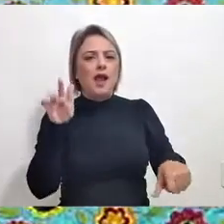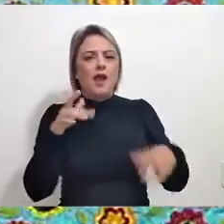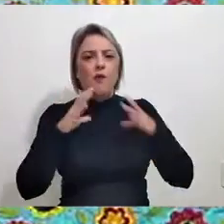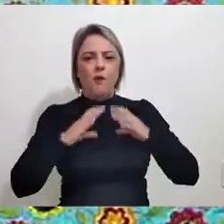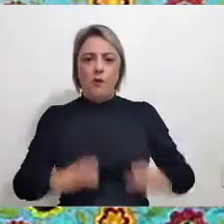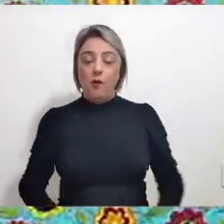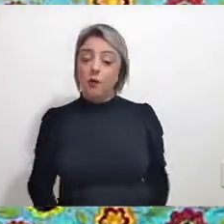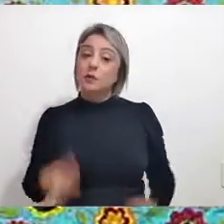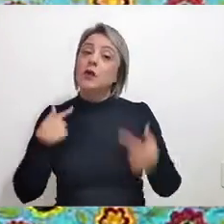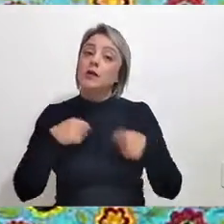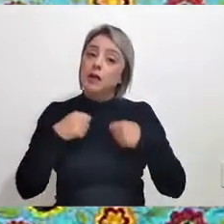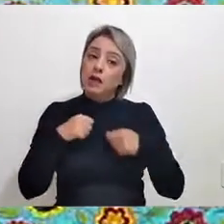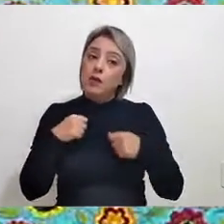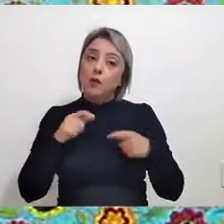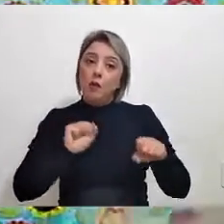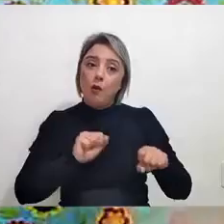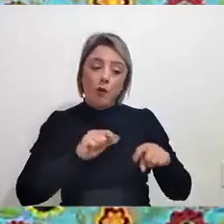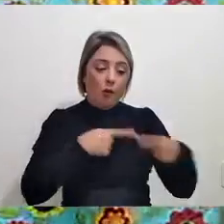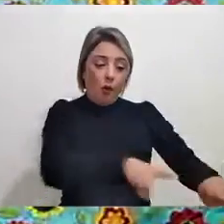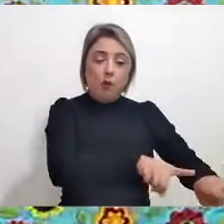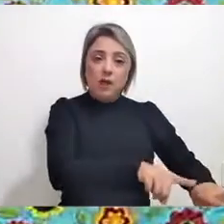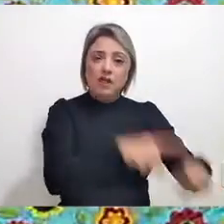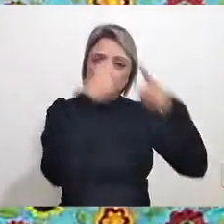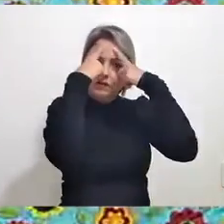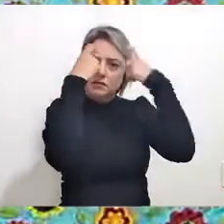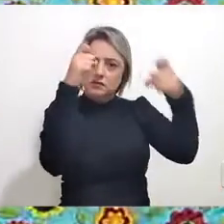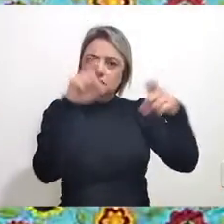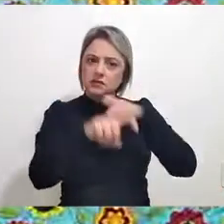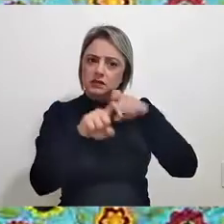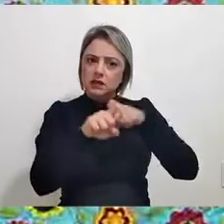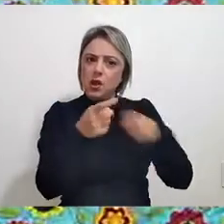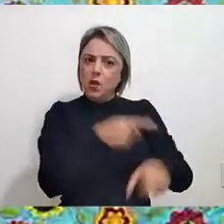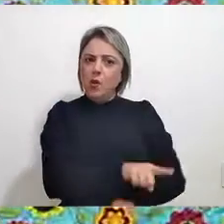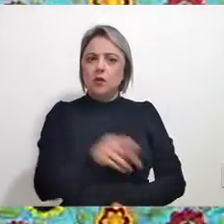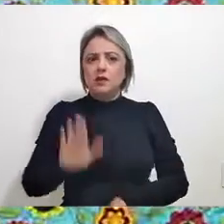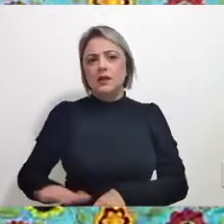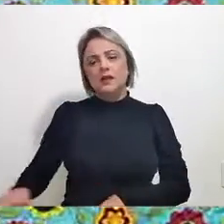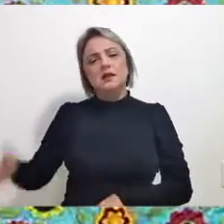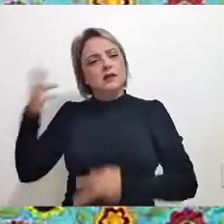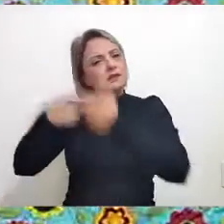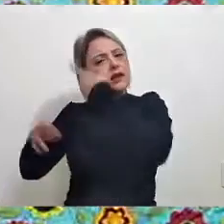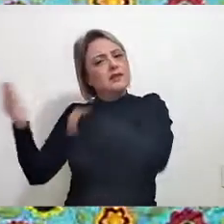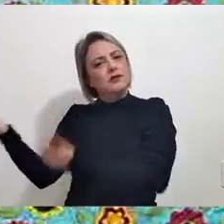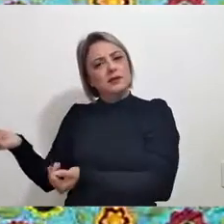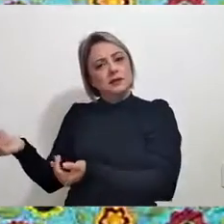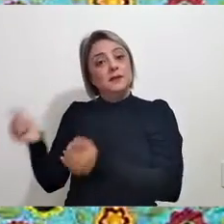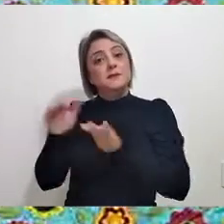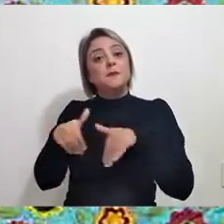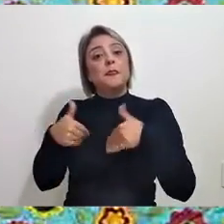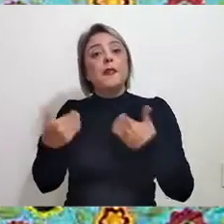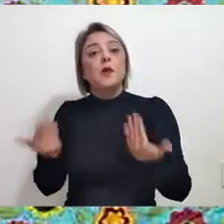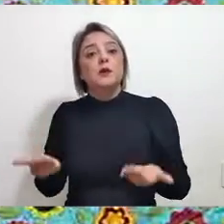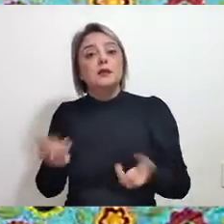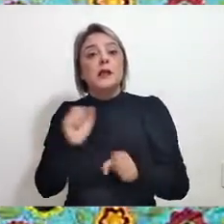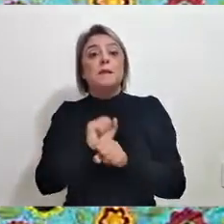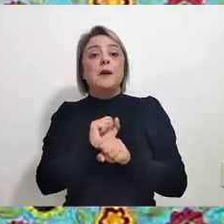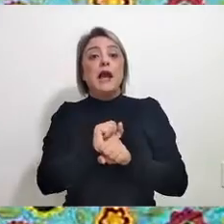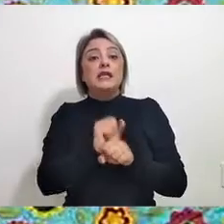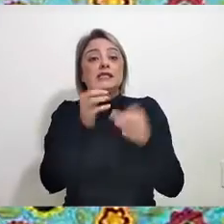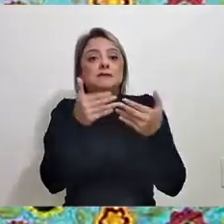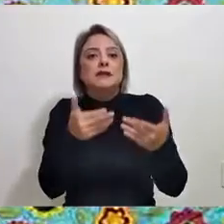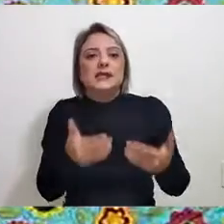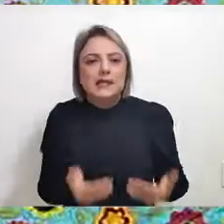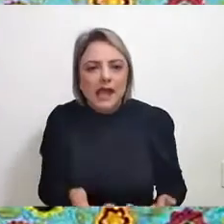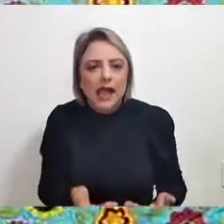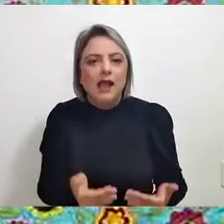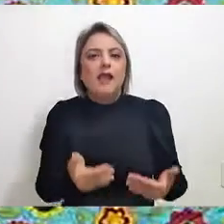a maioria das vezes, a gente já viu agora pela pesquisa, 70% das vezes ela não vai poder falar com aquele que tem que proteger, porque